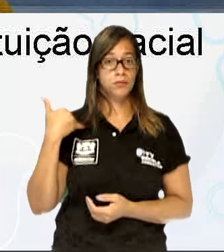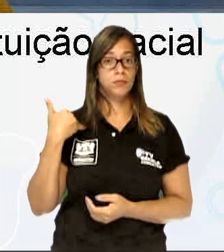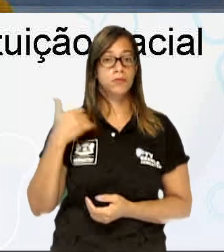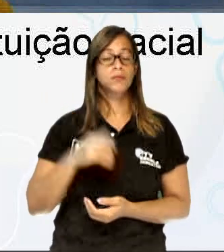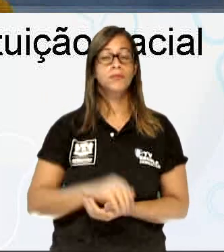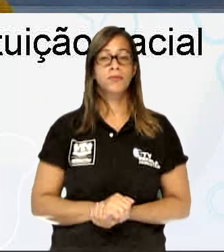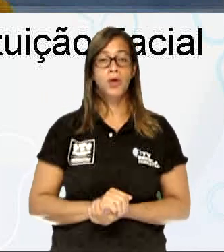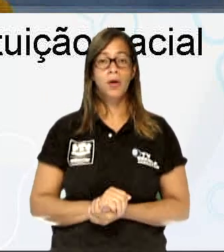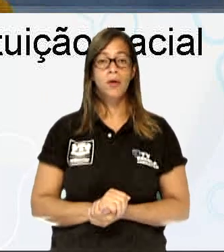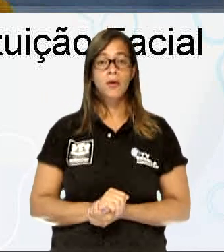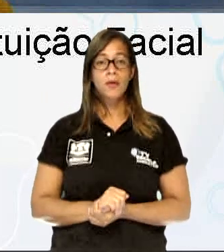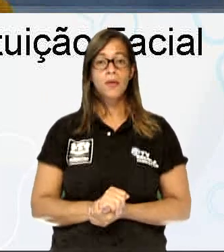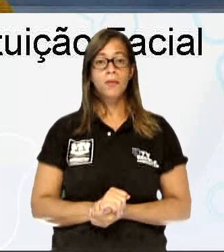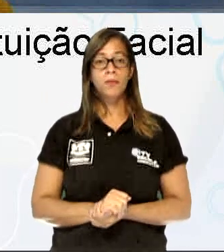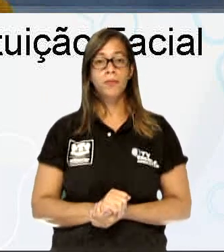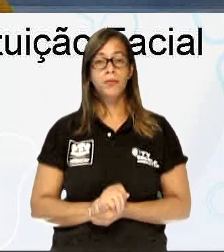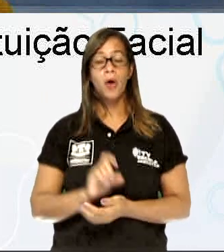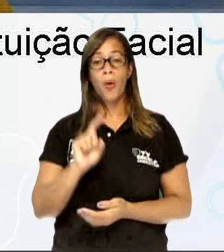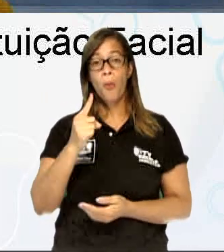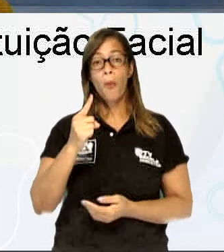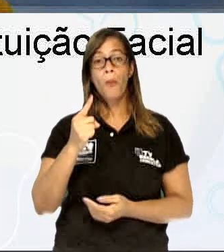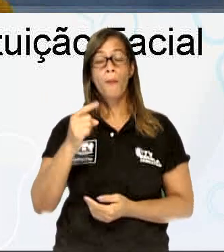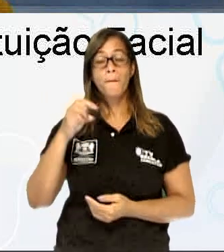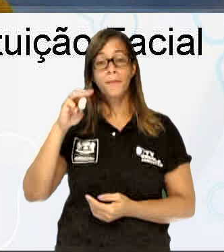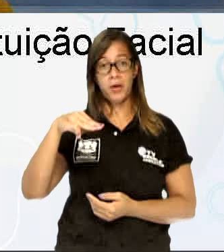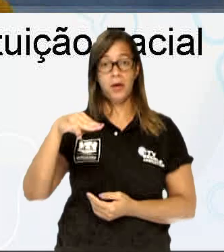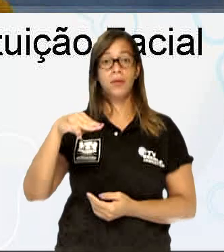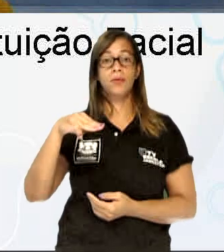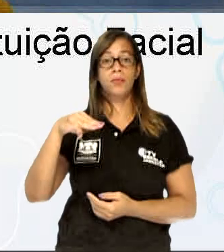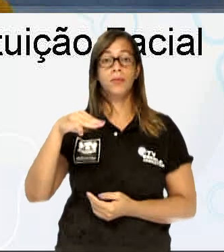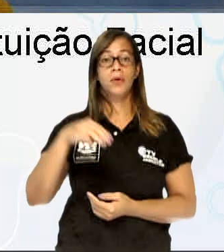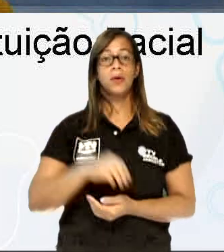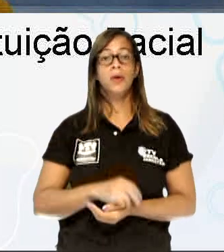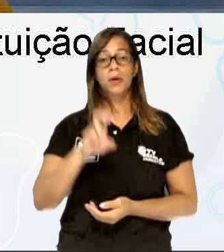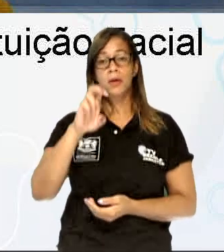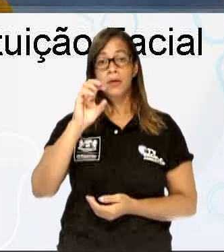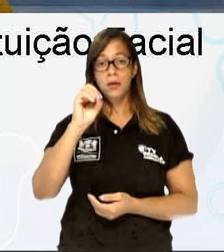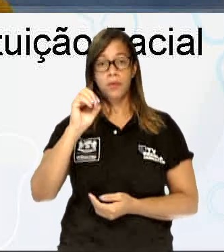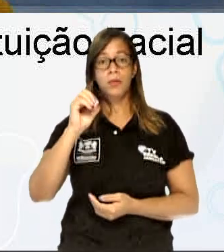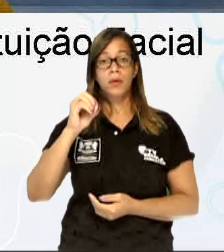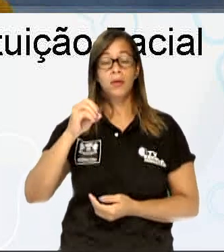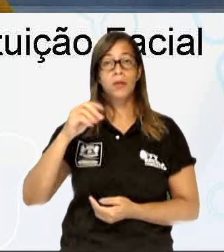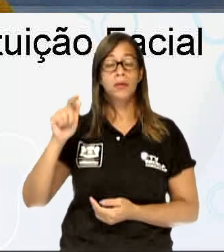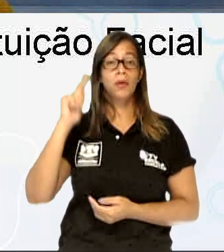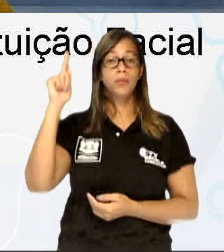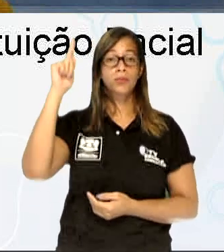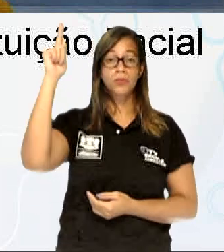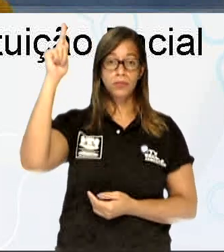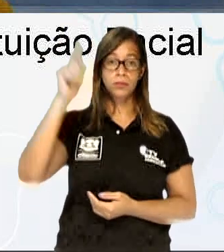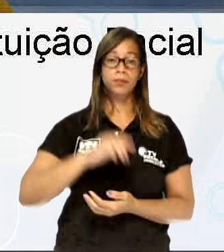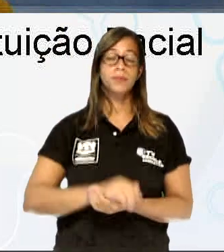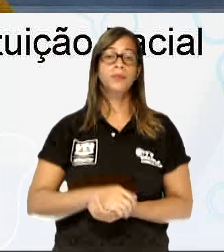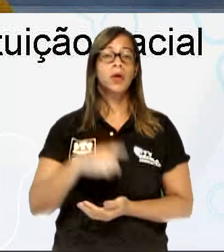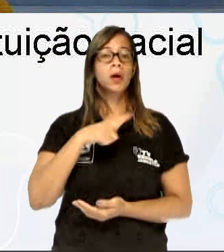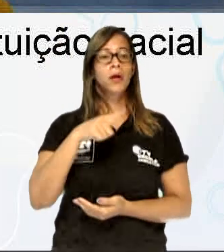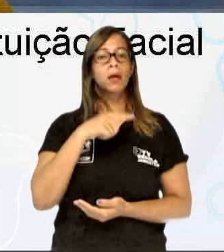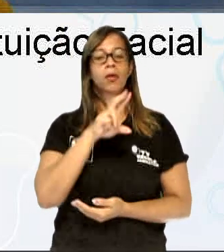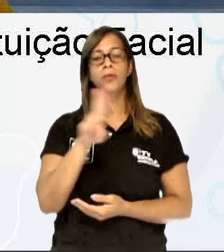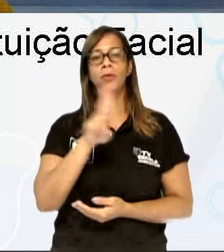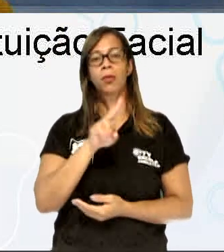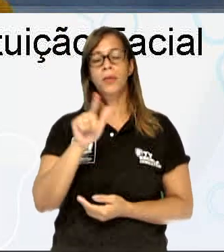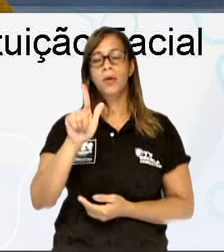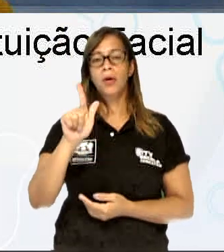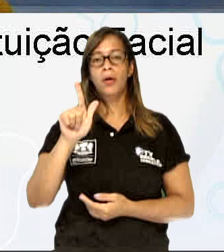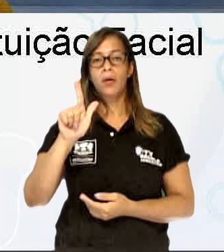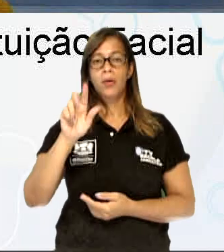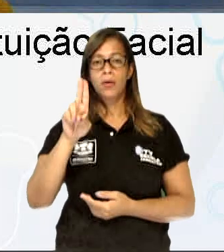de altura. E a esse crânio, fizeram a reconstituição facial e deram o nome de